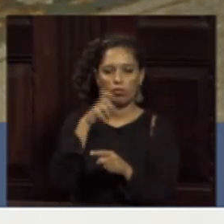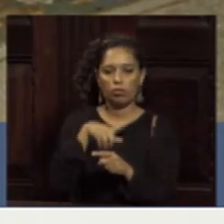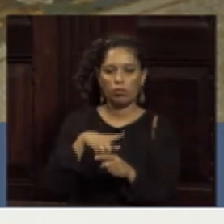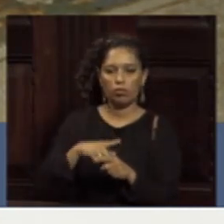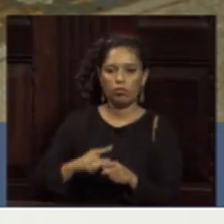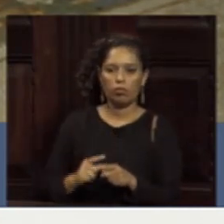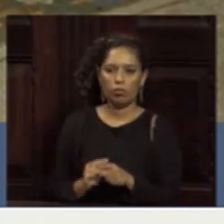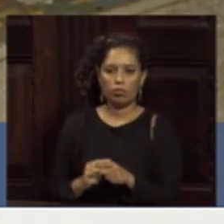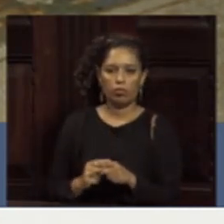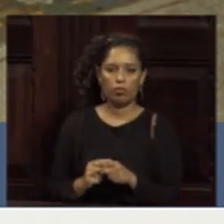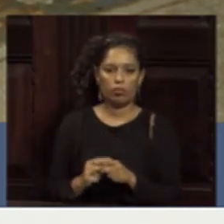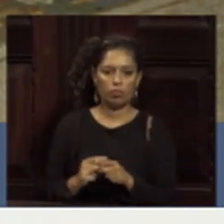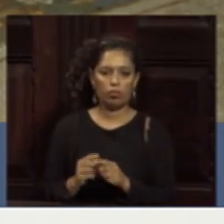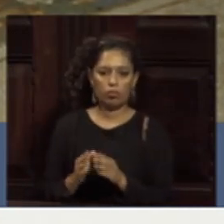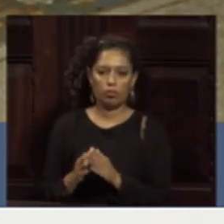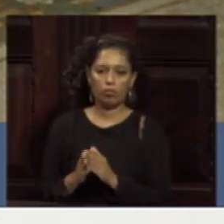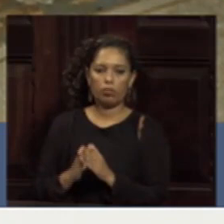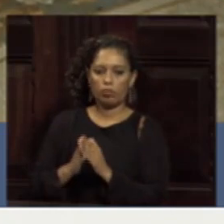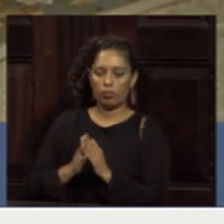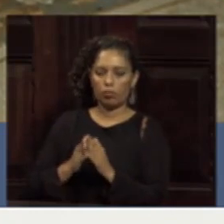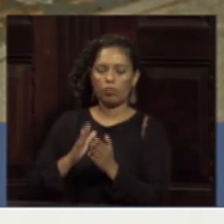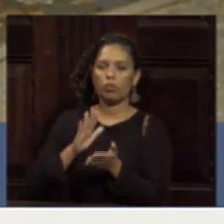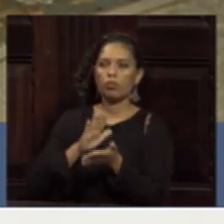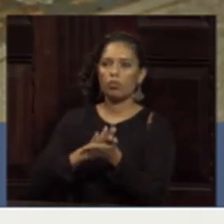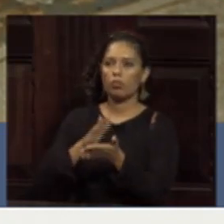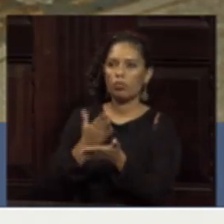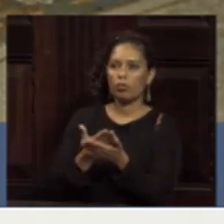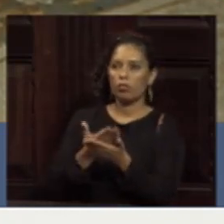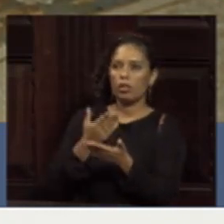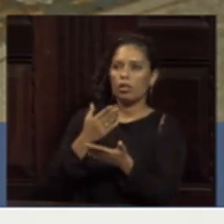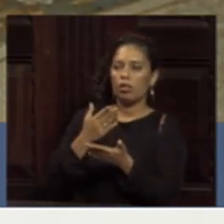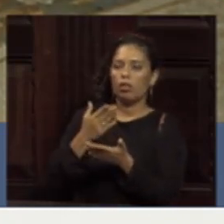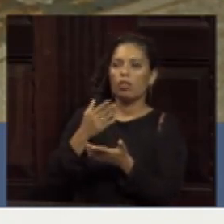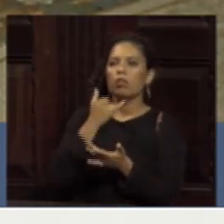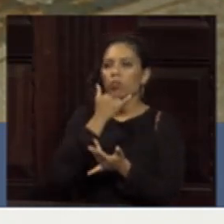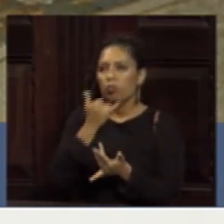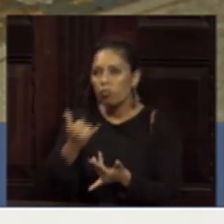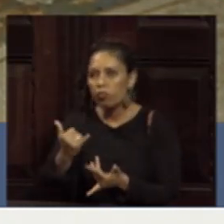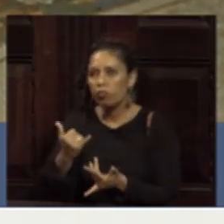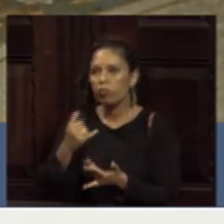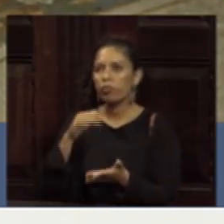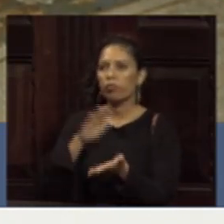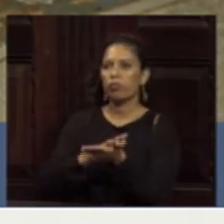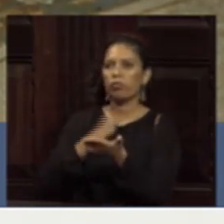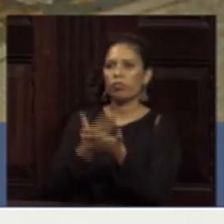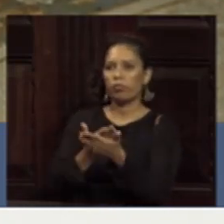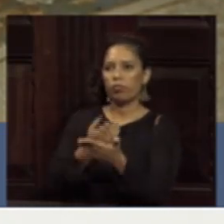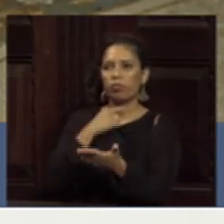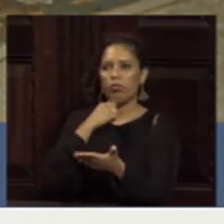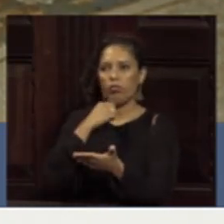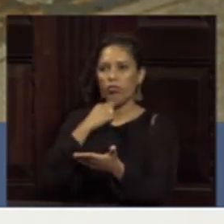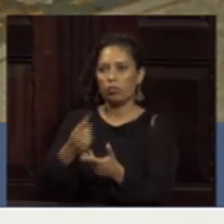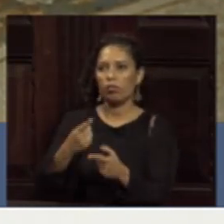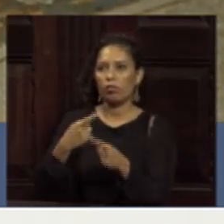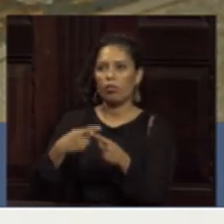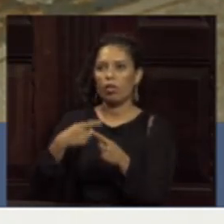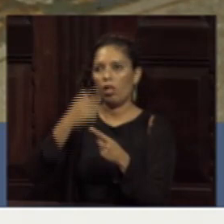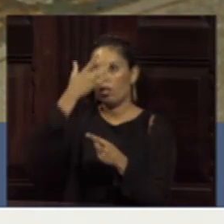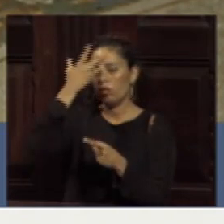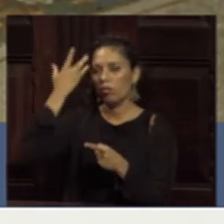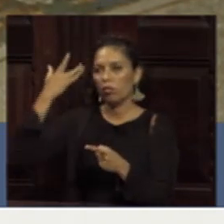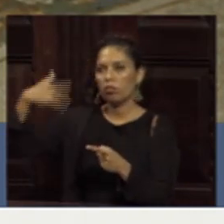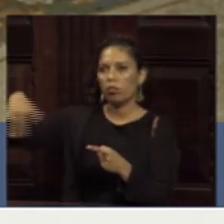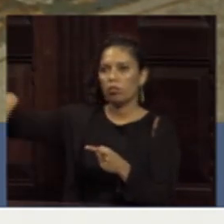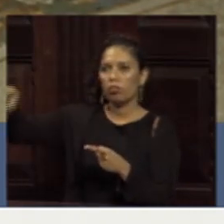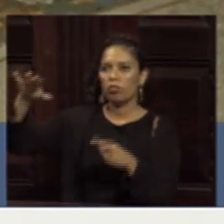quórum. Eu estou encaminhando esse requerimento para que o projeto possa voltar e, enfim, a gente votá-lo aqui em